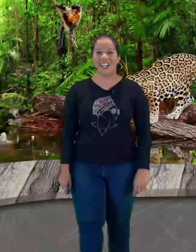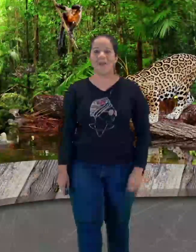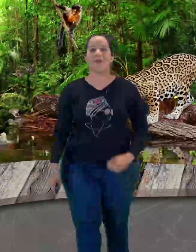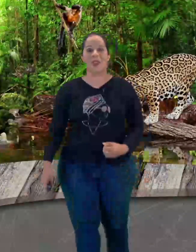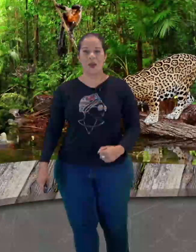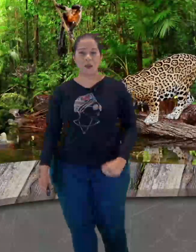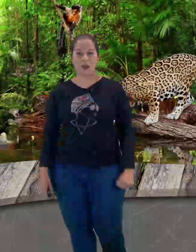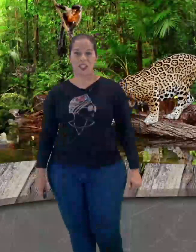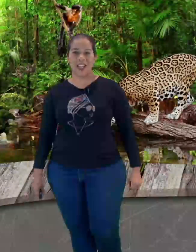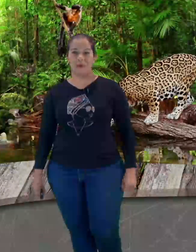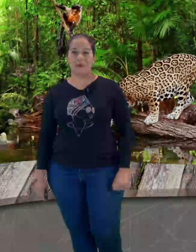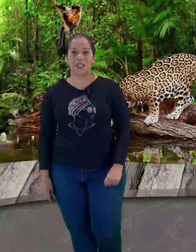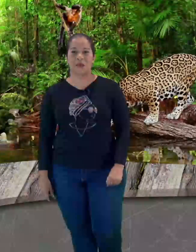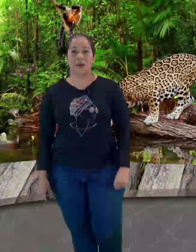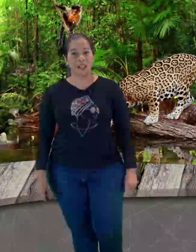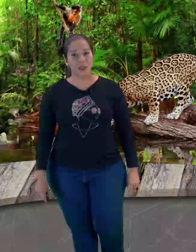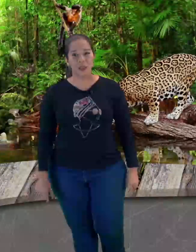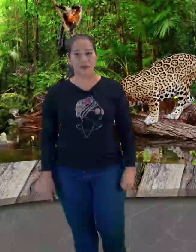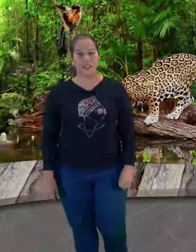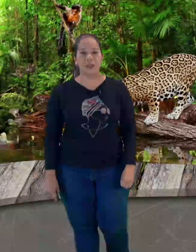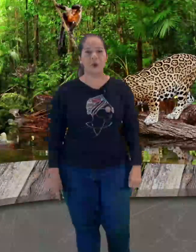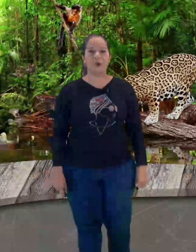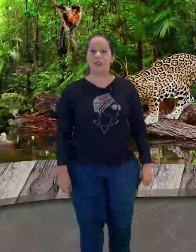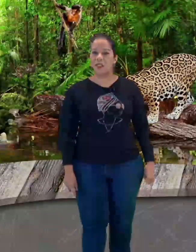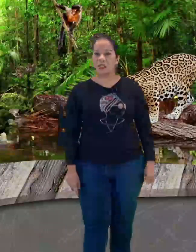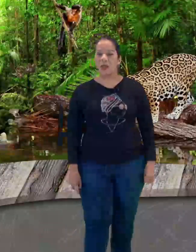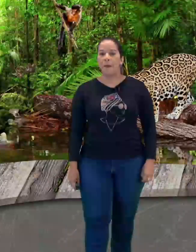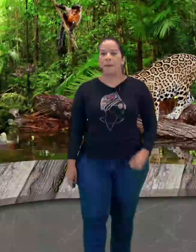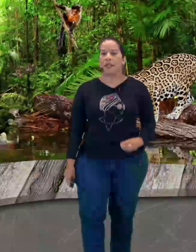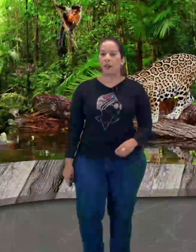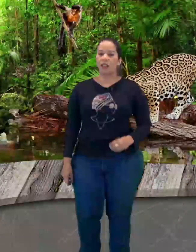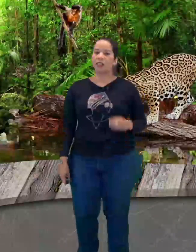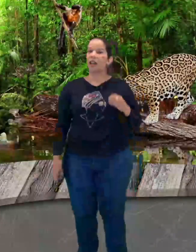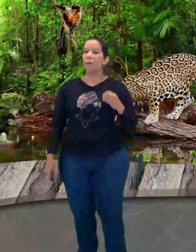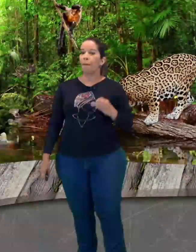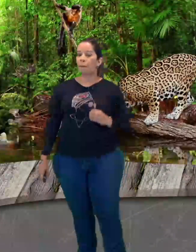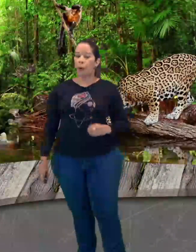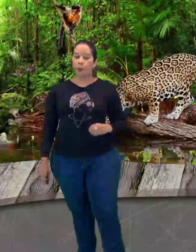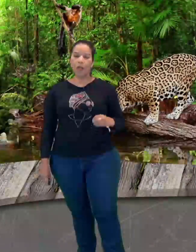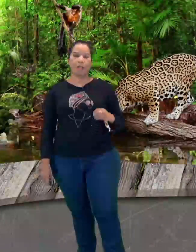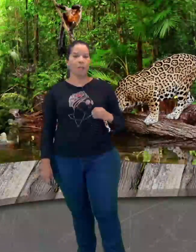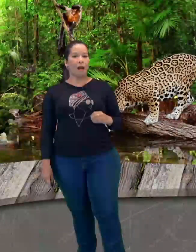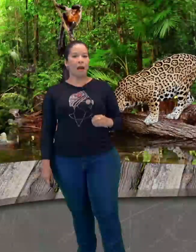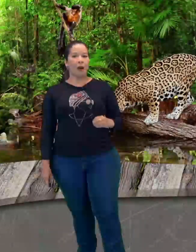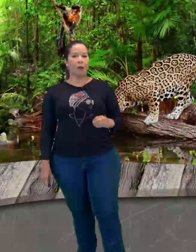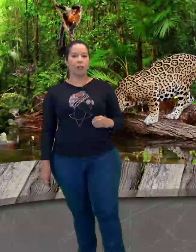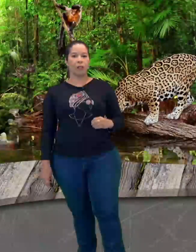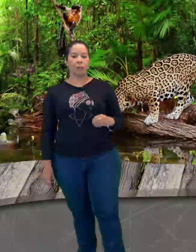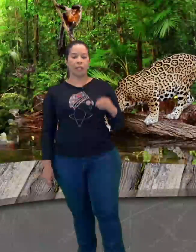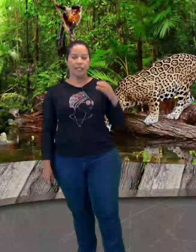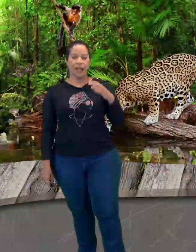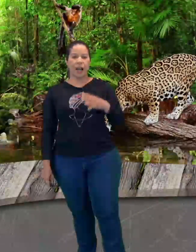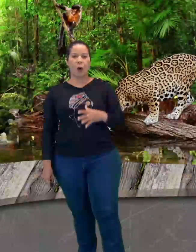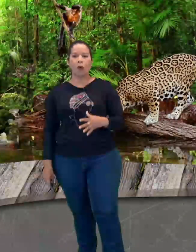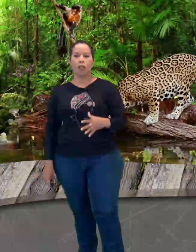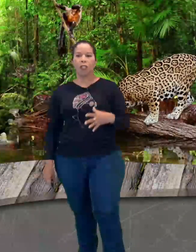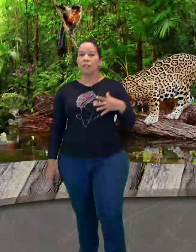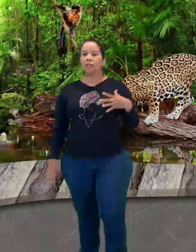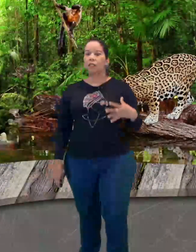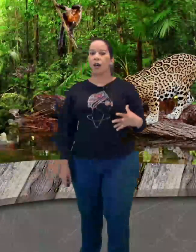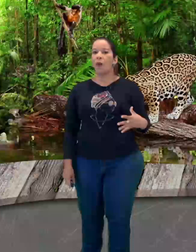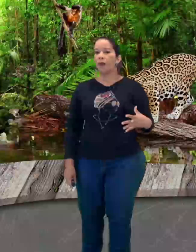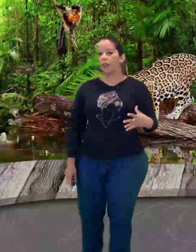Olá, galera! Eu, professora Tab, estou aqui mais uma vez com você para a nossa próxima aula, né? Para essa